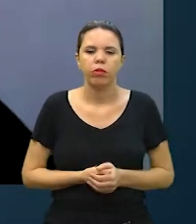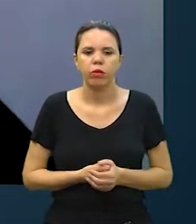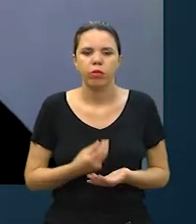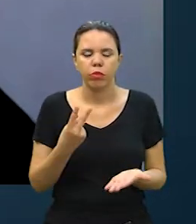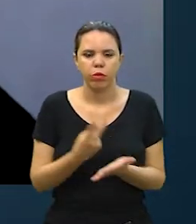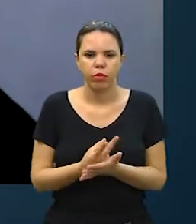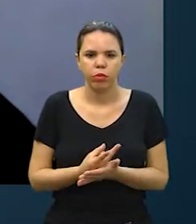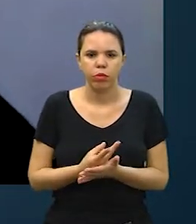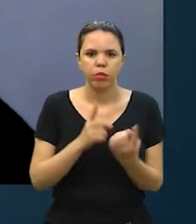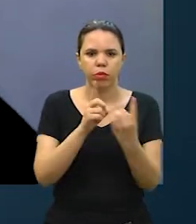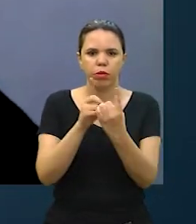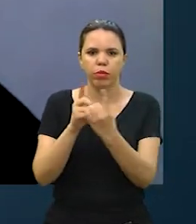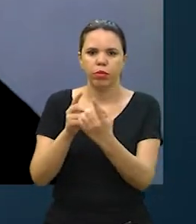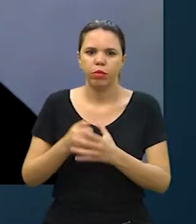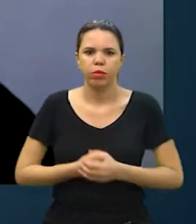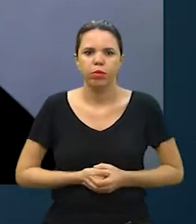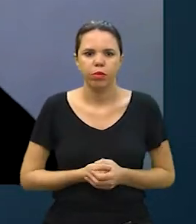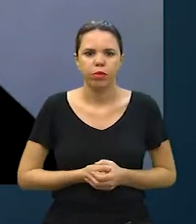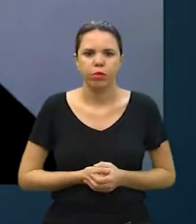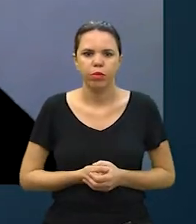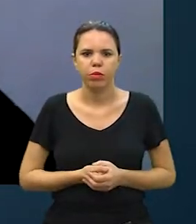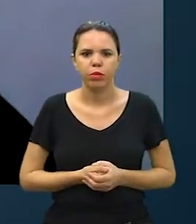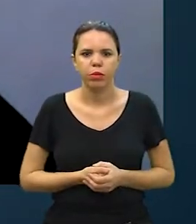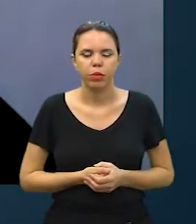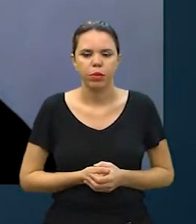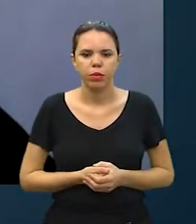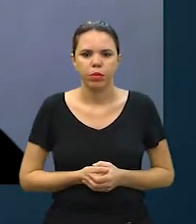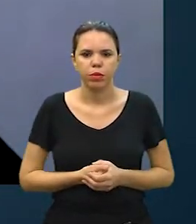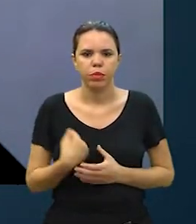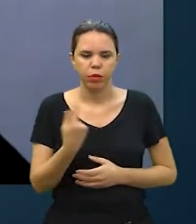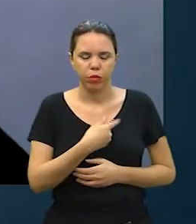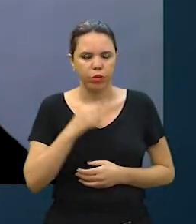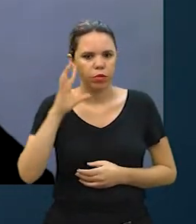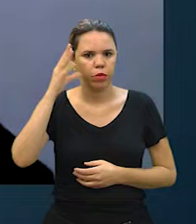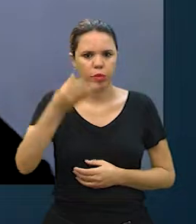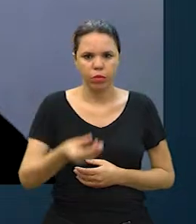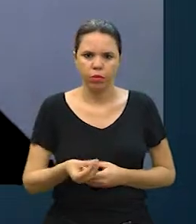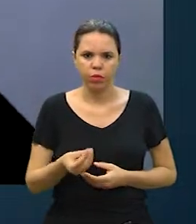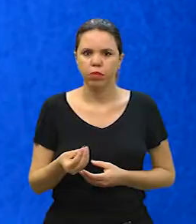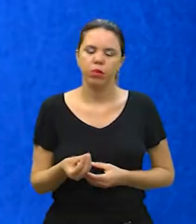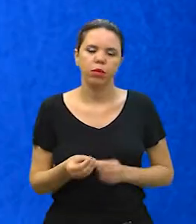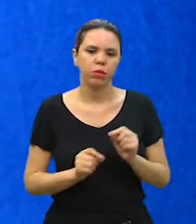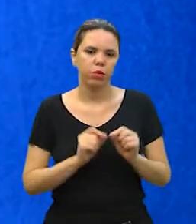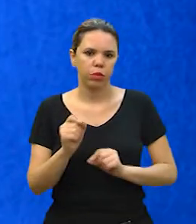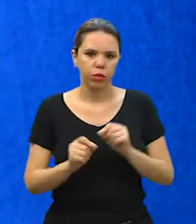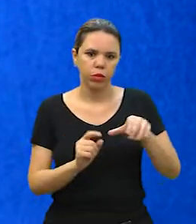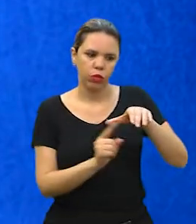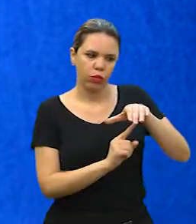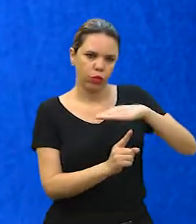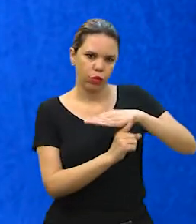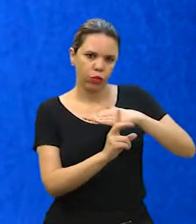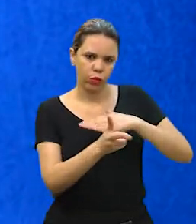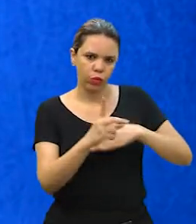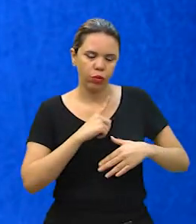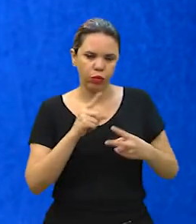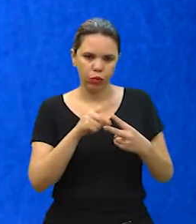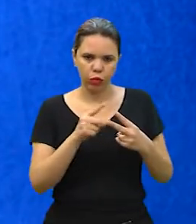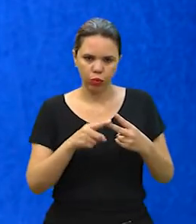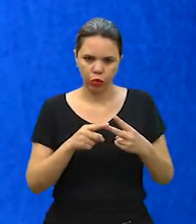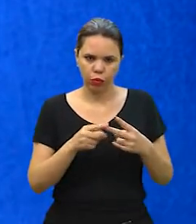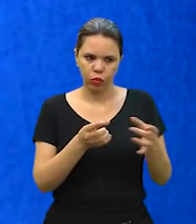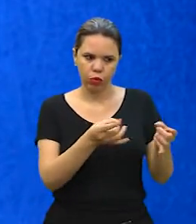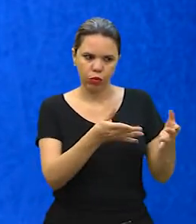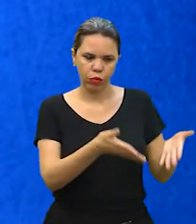e a mesma coisa do serviço. Então, a gente entendeu que um cliente sempre tem 2 peças